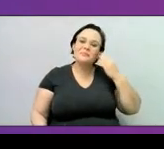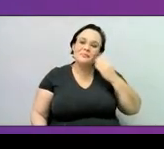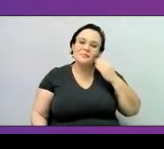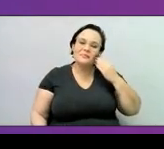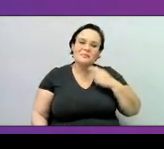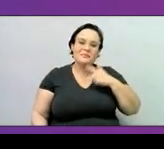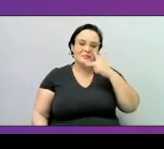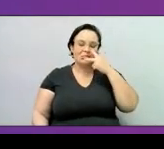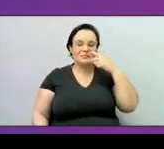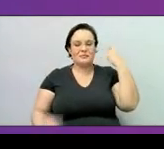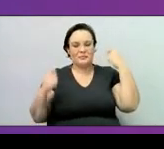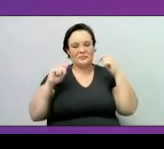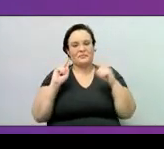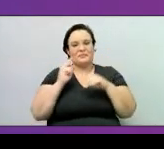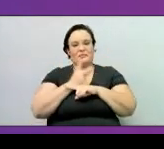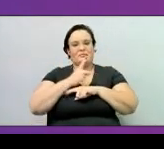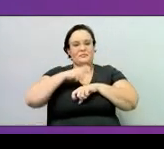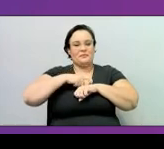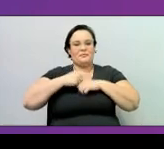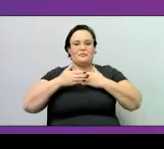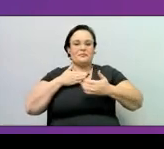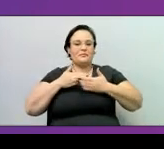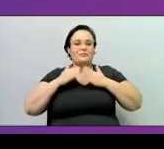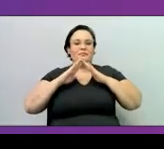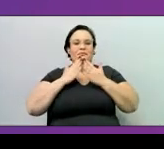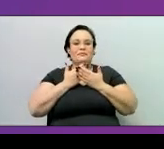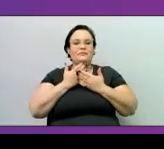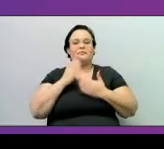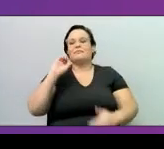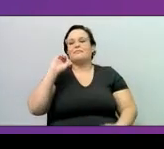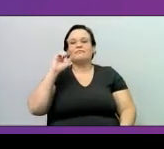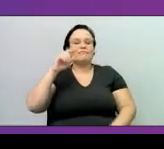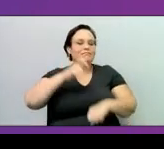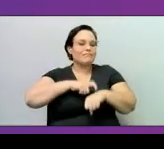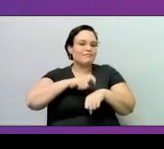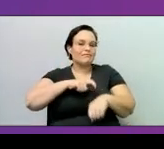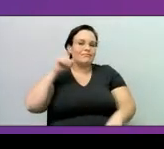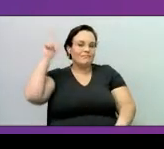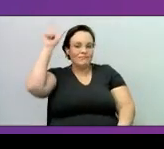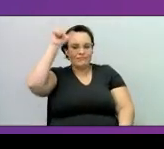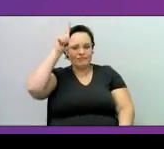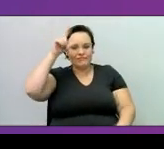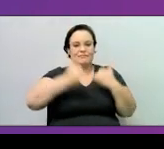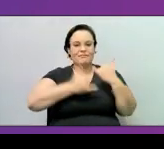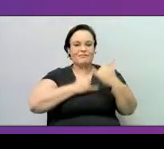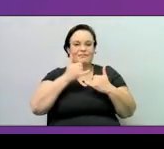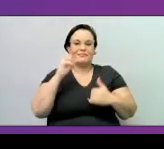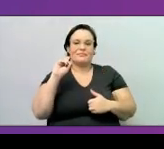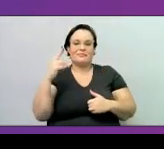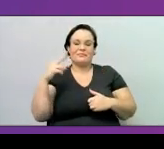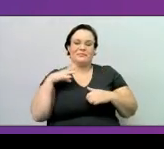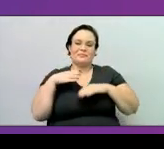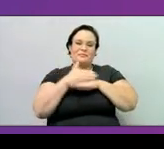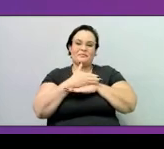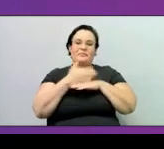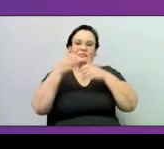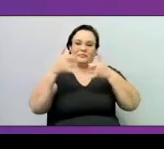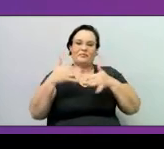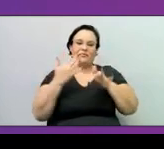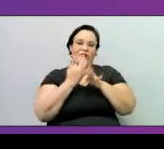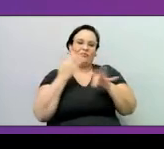acontecer em qualquer momento a escola seja na momento lúdico brincadeira ou de mostrar um pouquinho na explicação da Física mesmo da